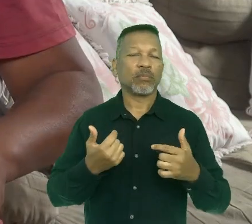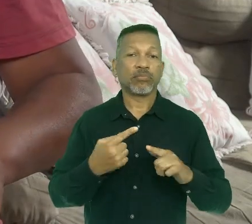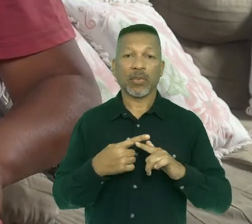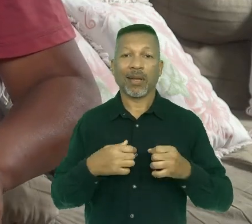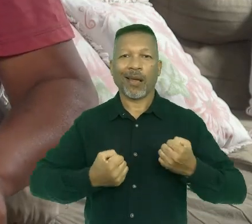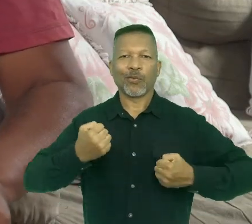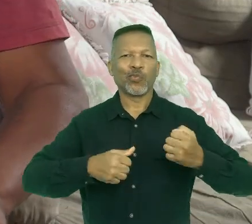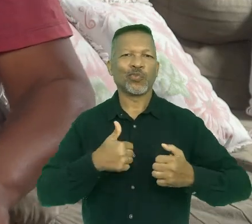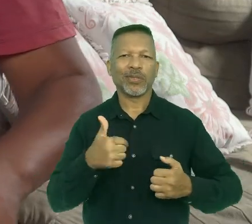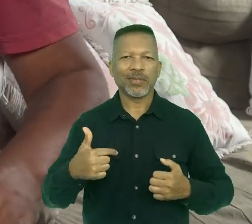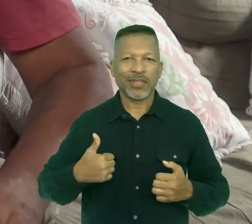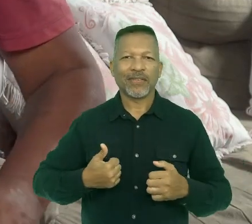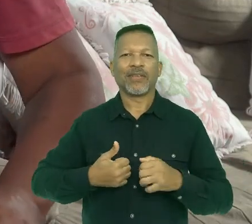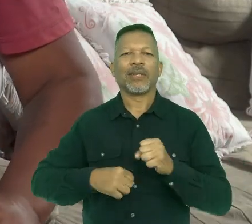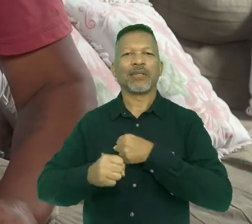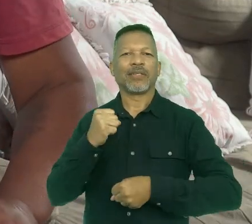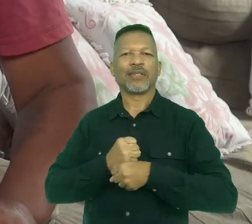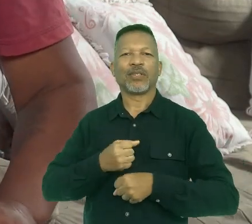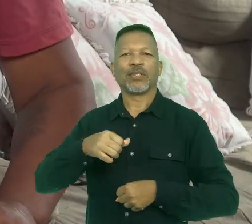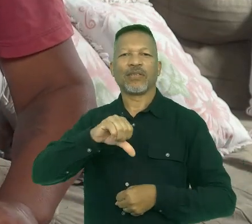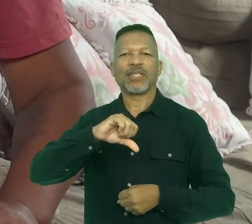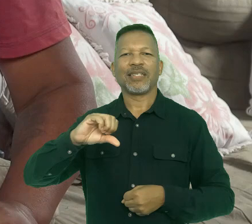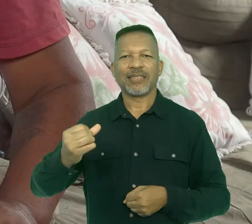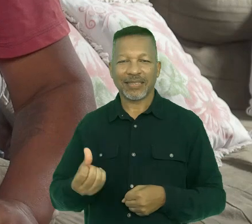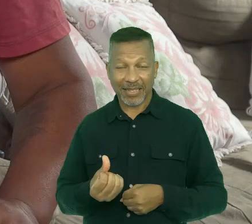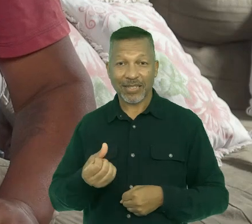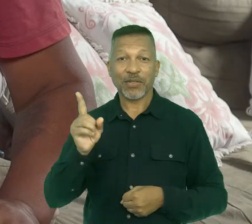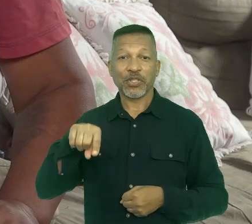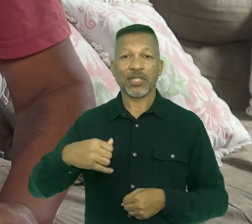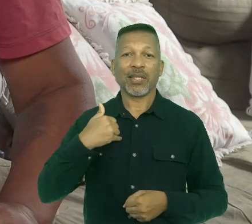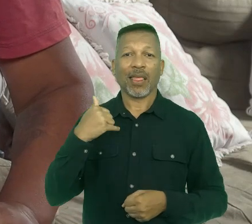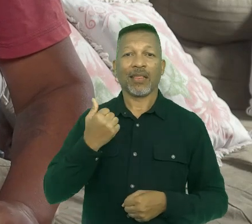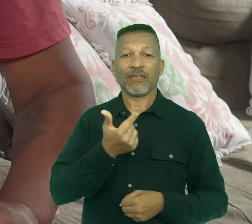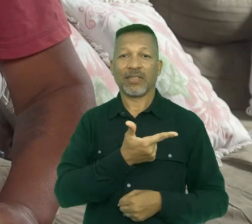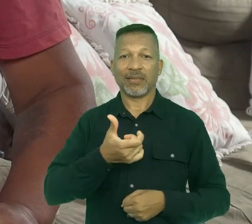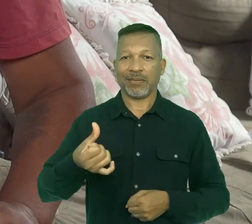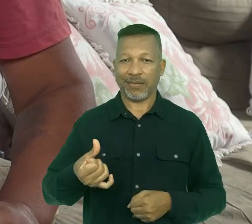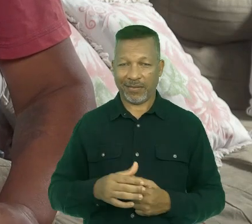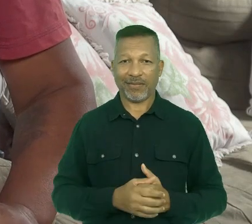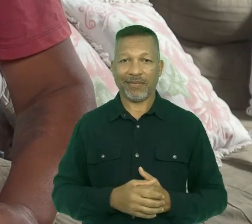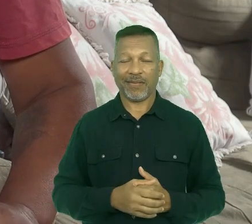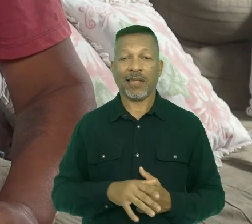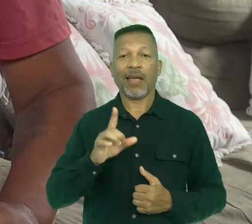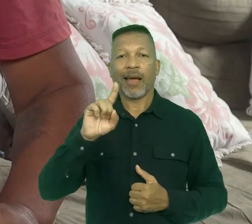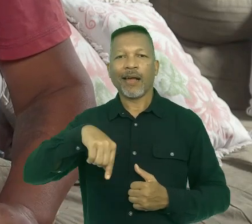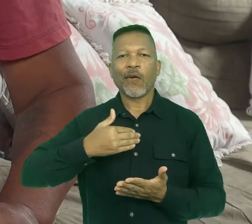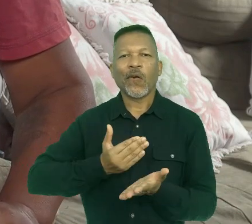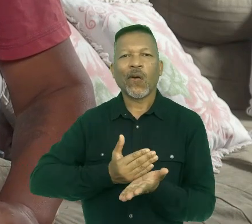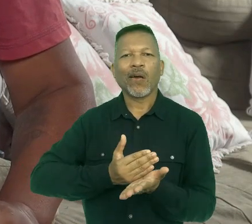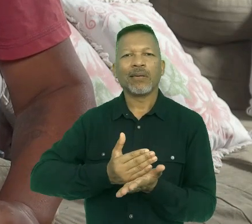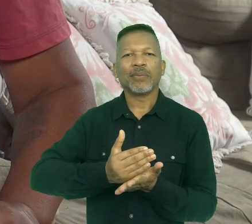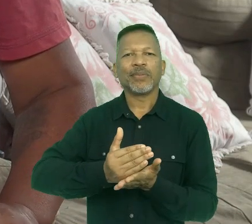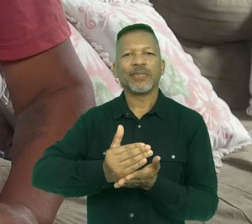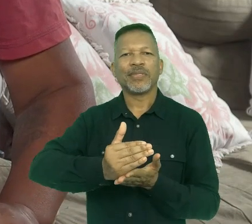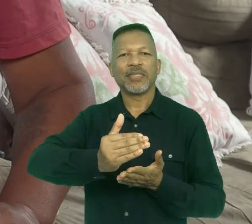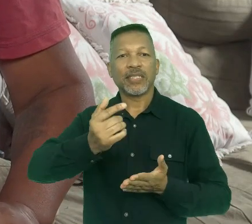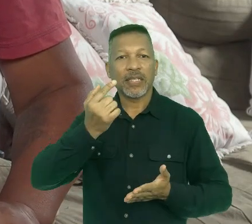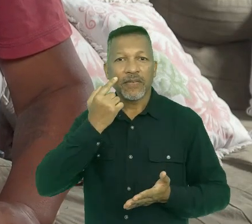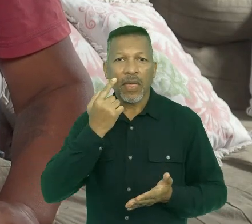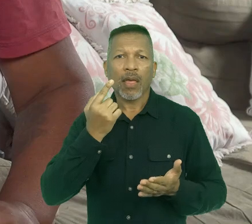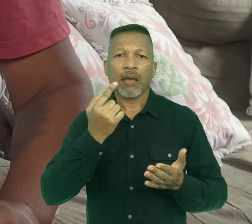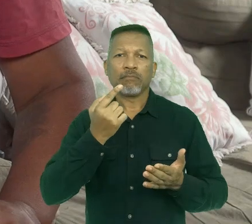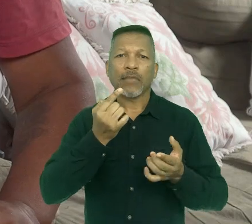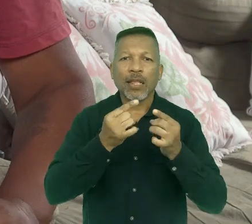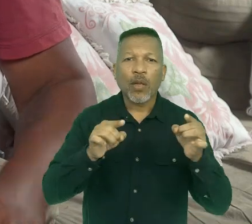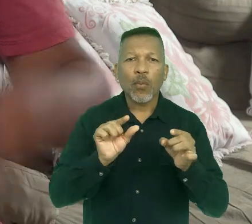gente não tinha carro. Isso foi em 96, eu tinha 26 anos. E comecei a dar